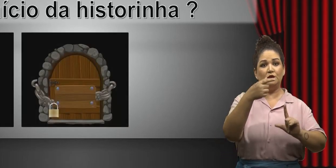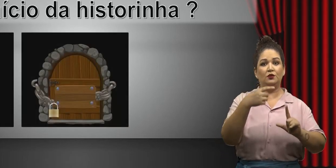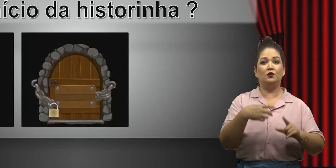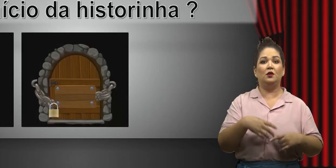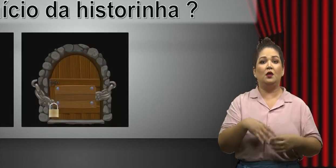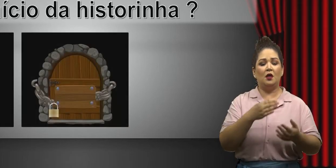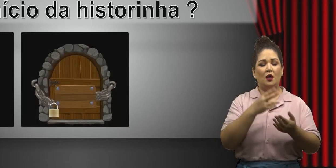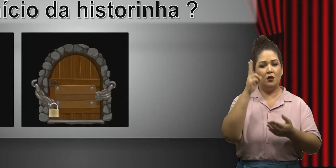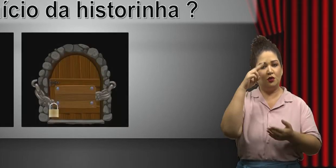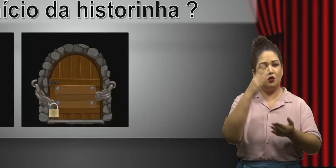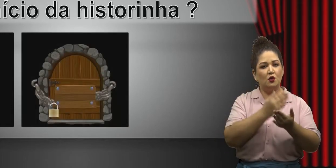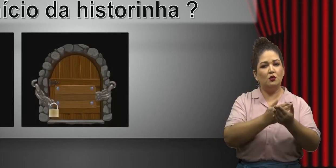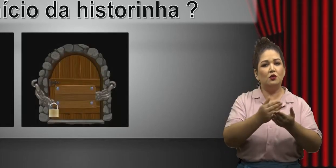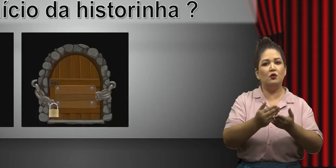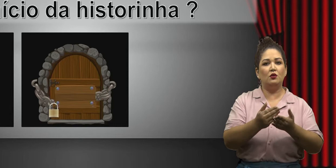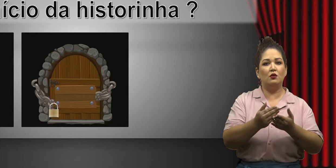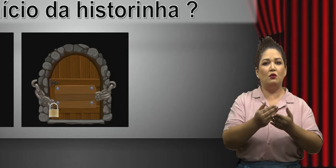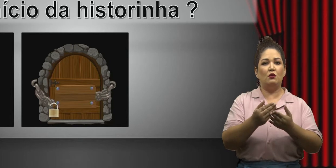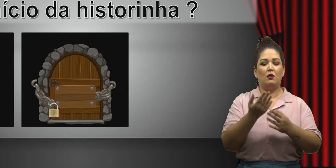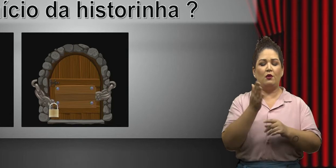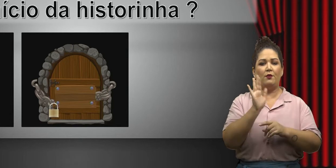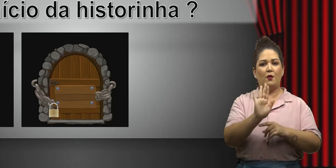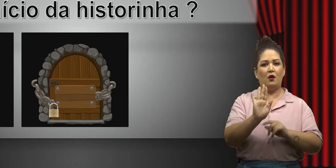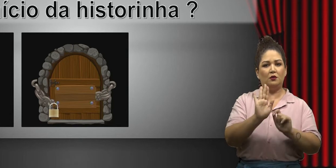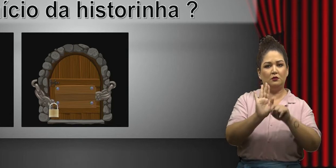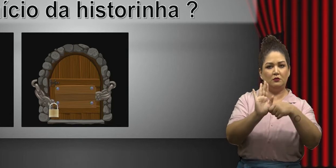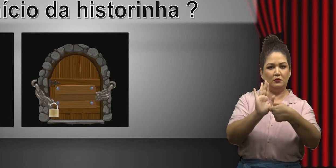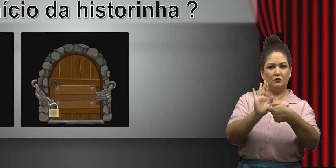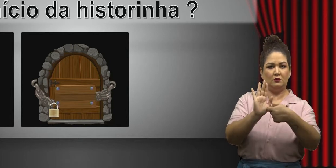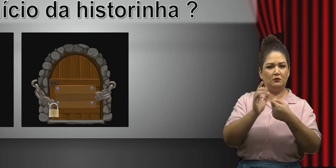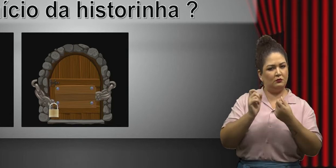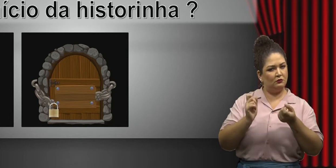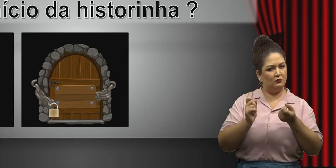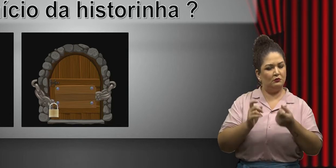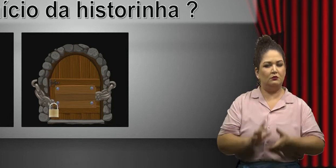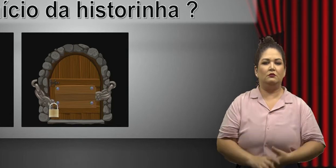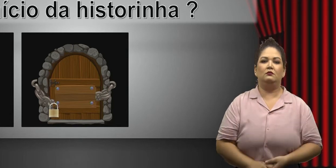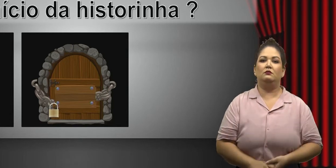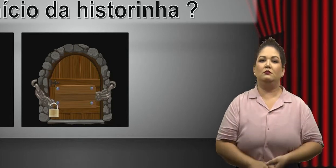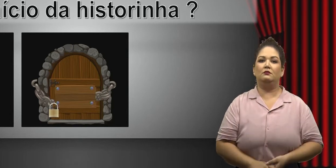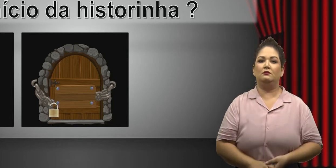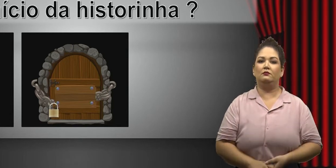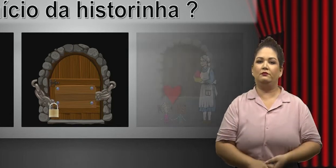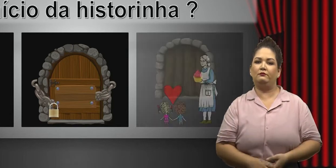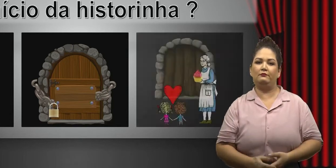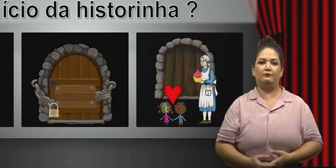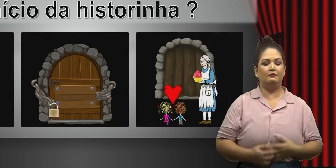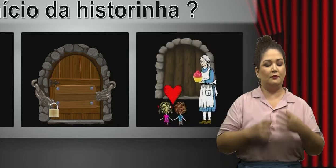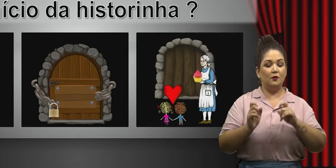Será que a historinha ela se iniciou através dessa porta trancada?